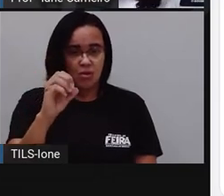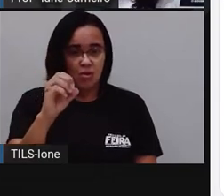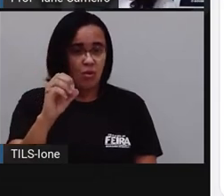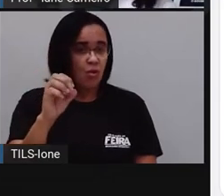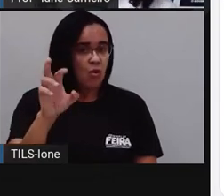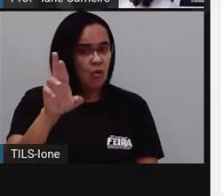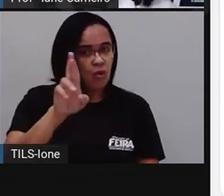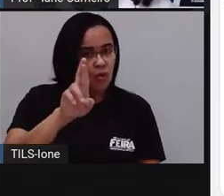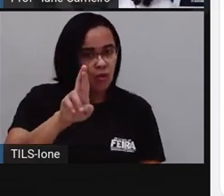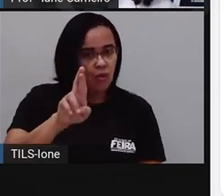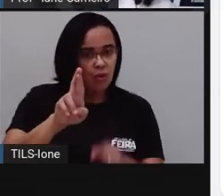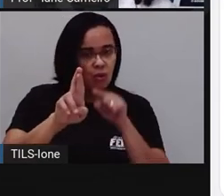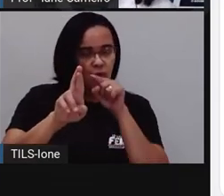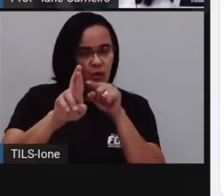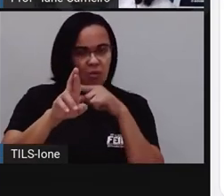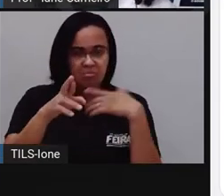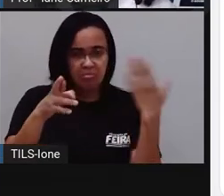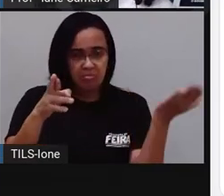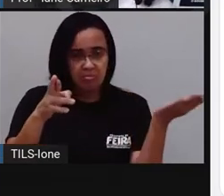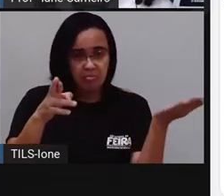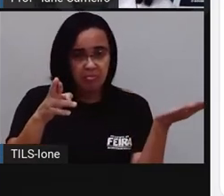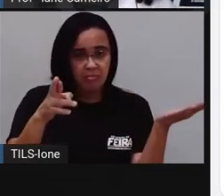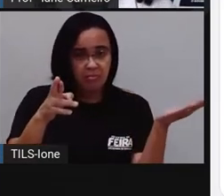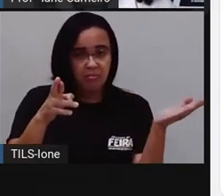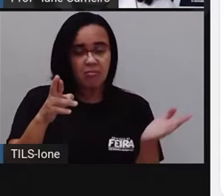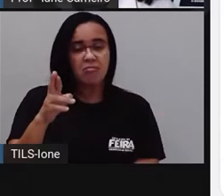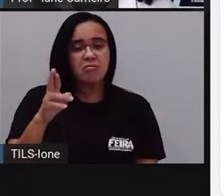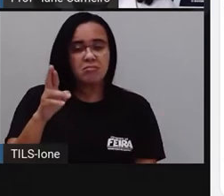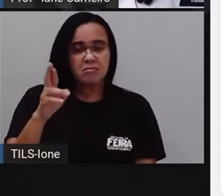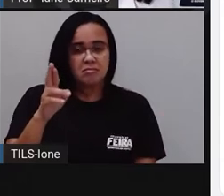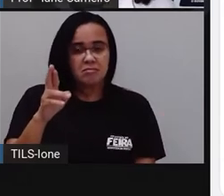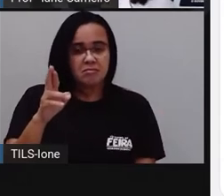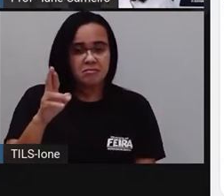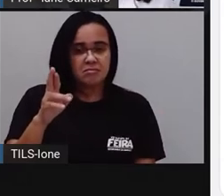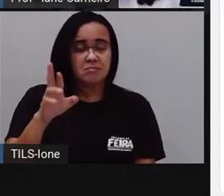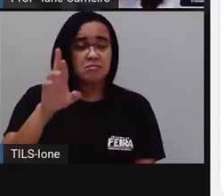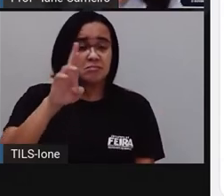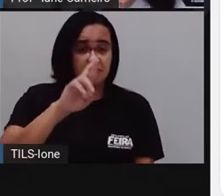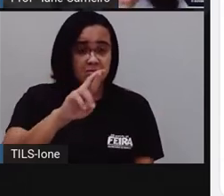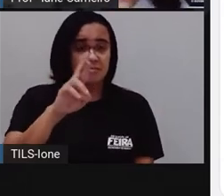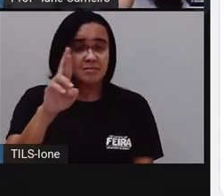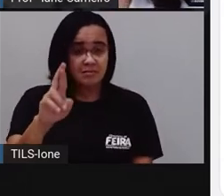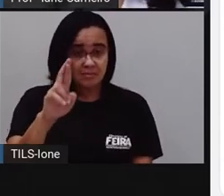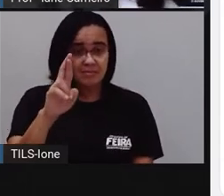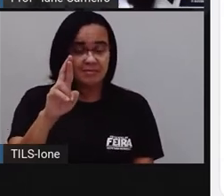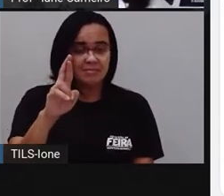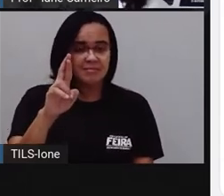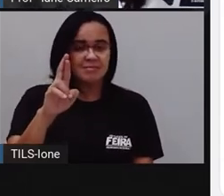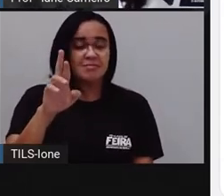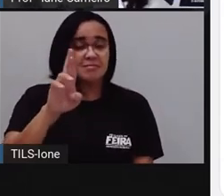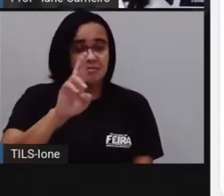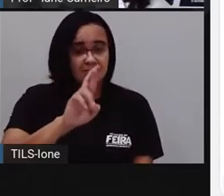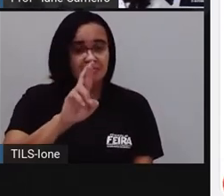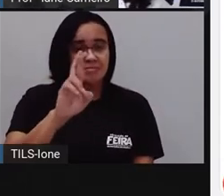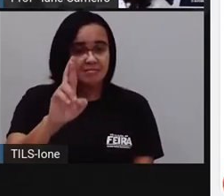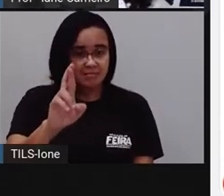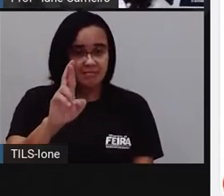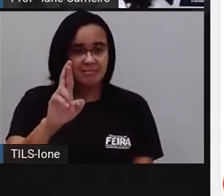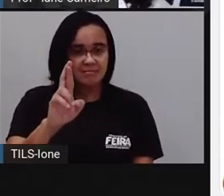usar. Deixa eu excluir esse aqui. A gente tem que usar os dois rês, ó, gente.